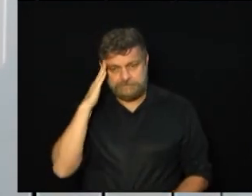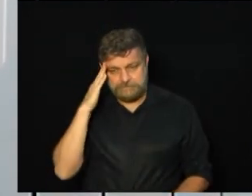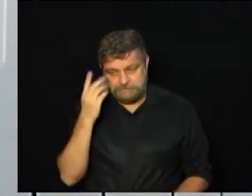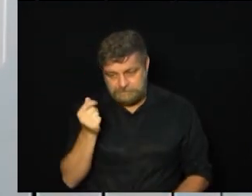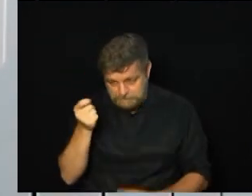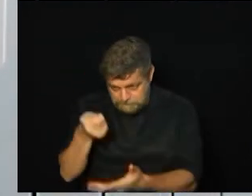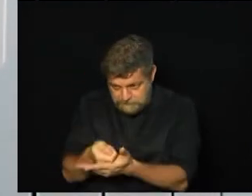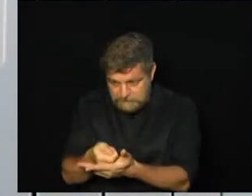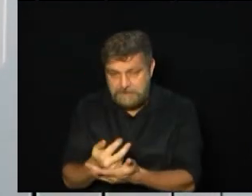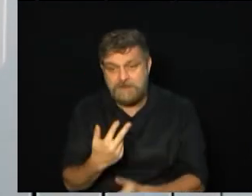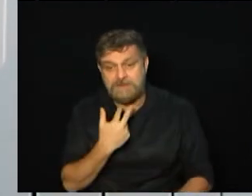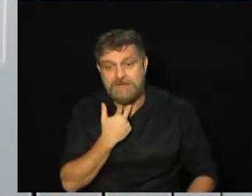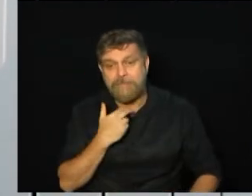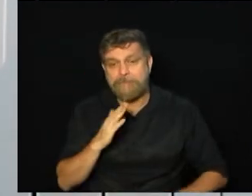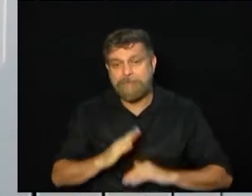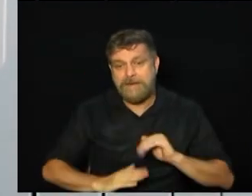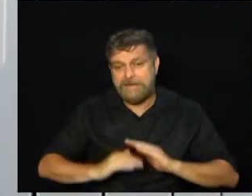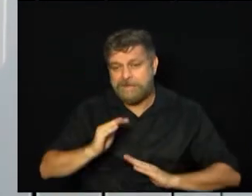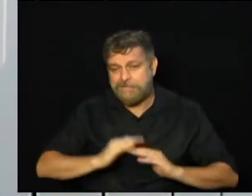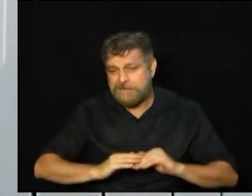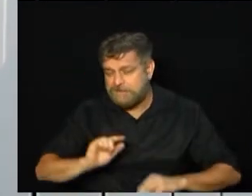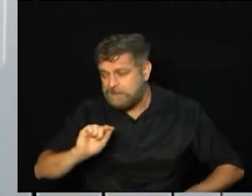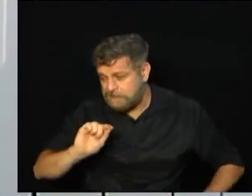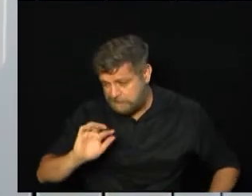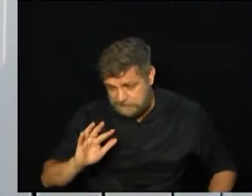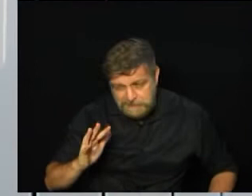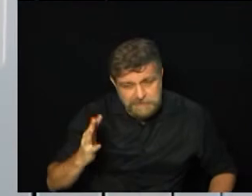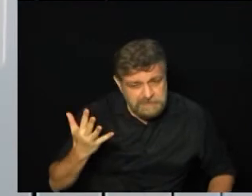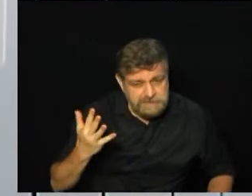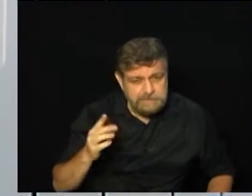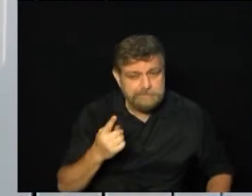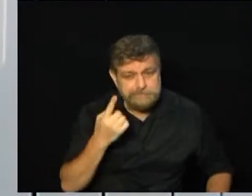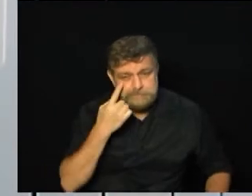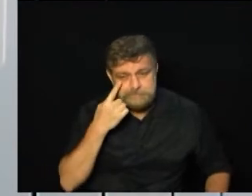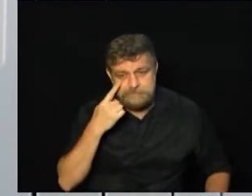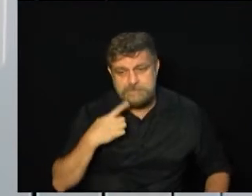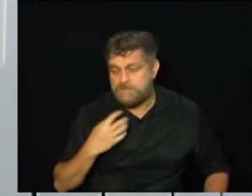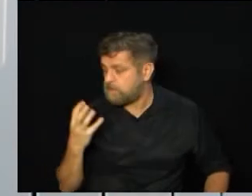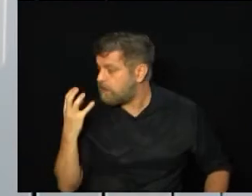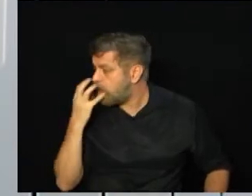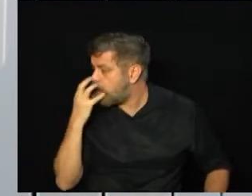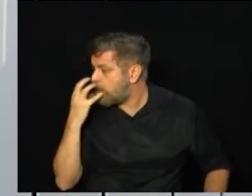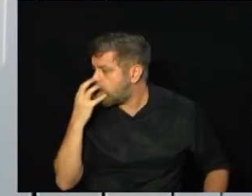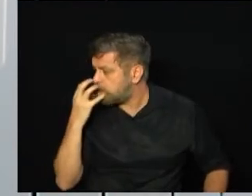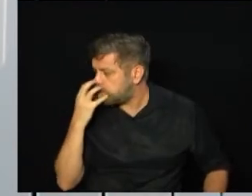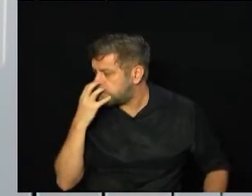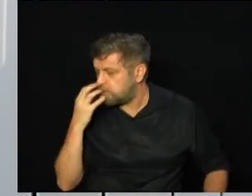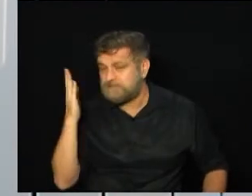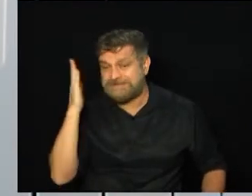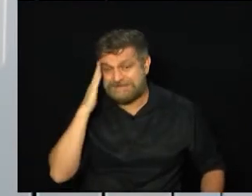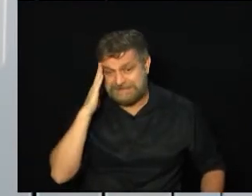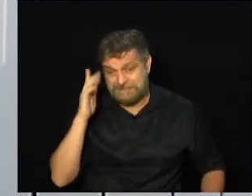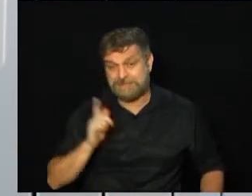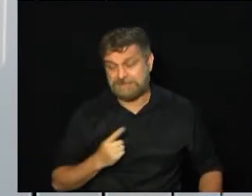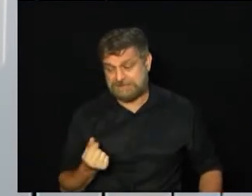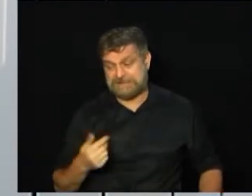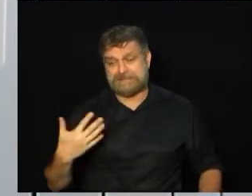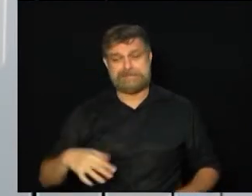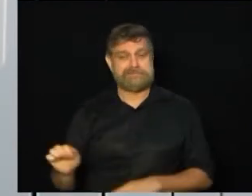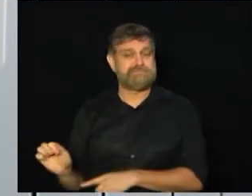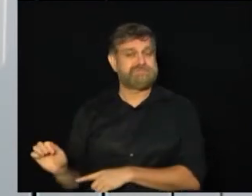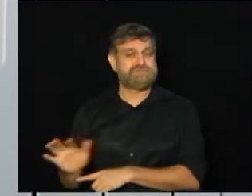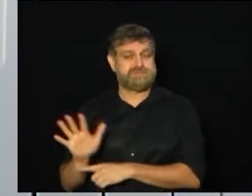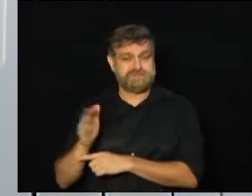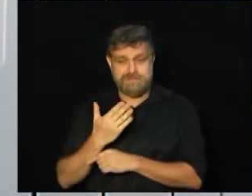preço, mas na prática não está sendo bem assim, viu? Quem tem cachorro em casa sabe que está cada vez mais